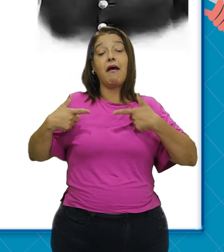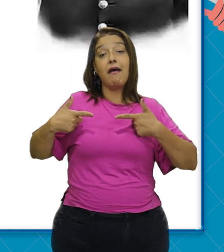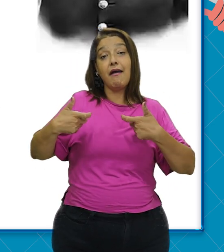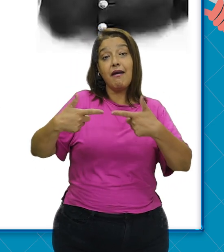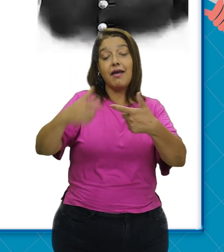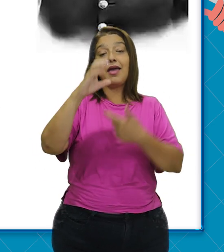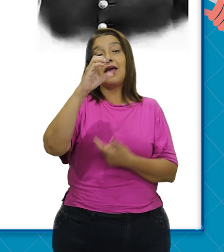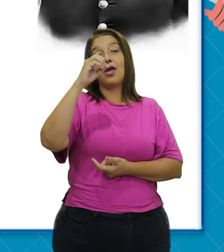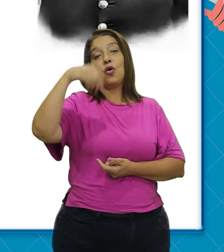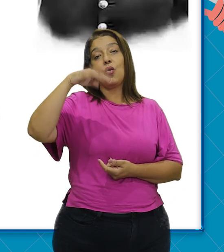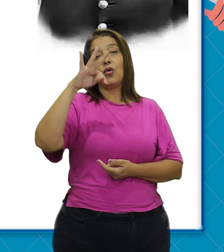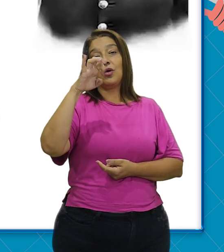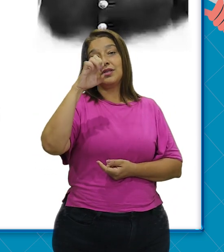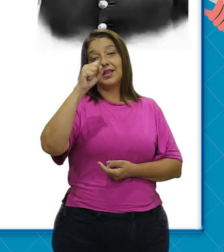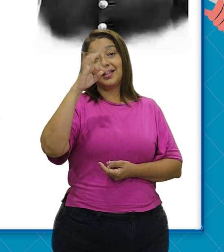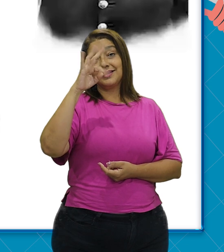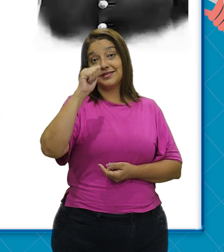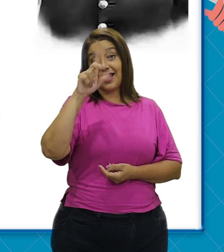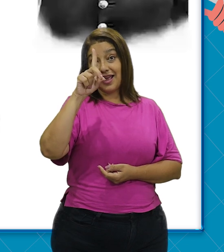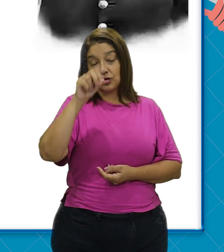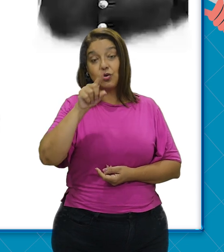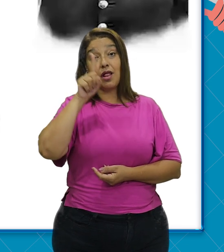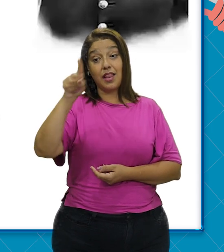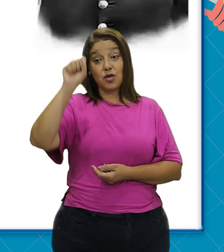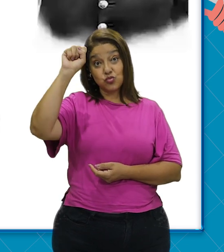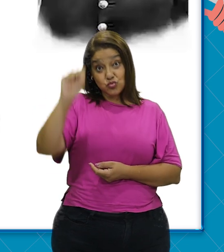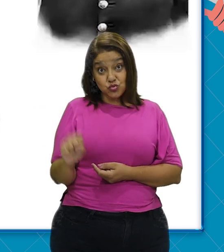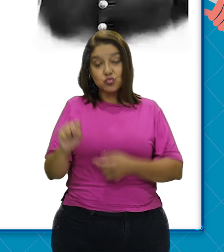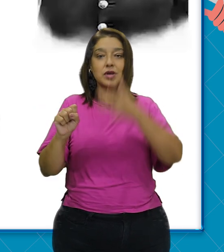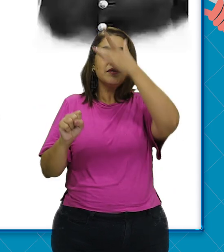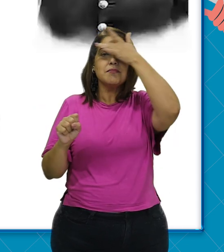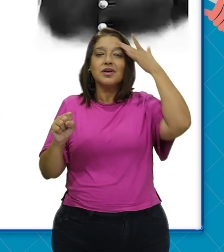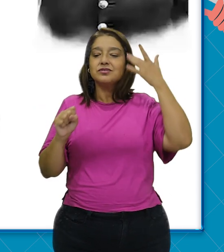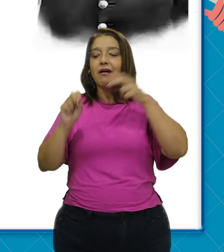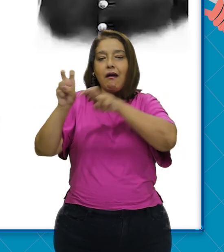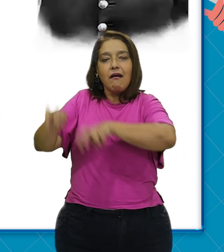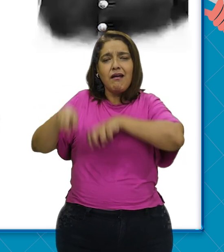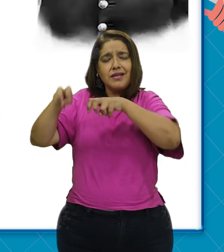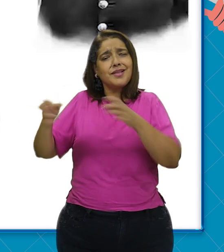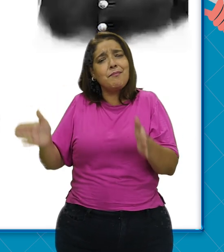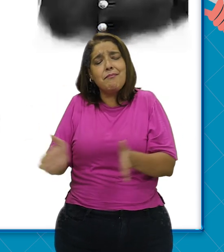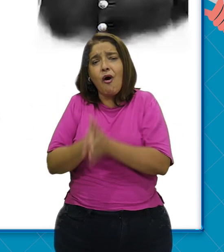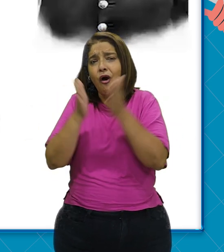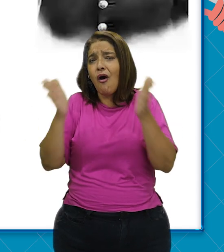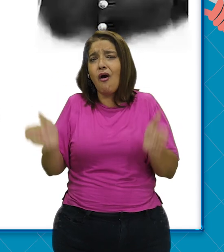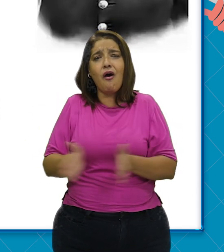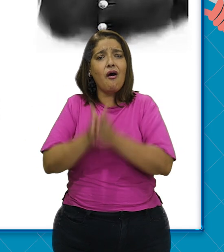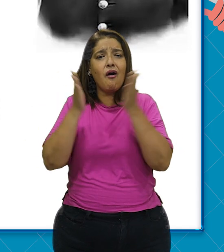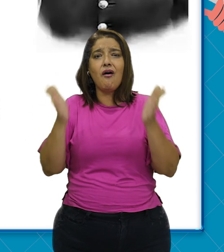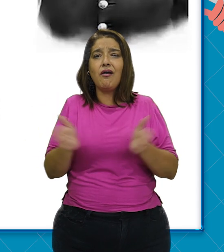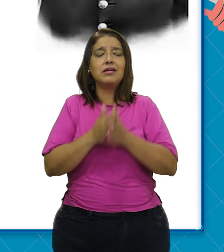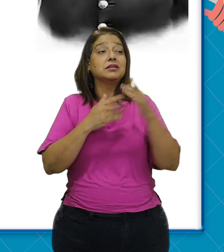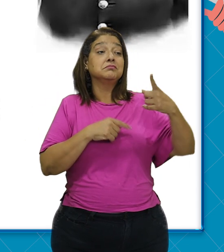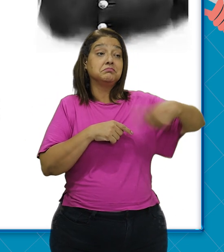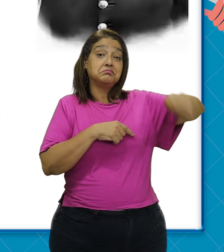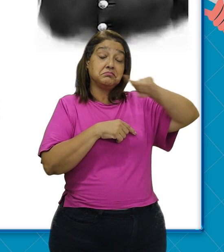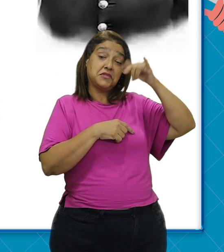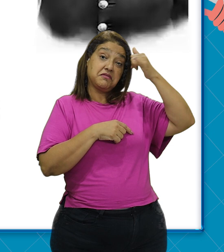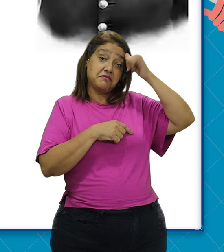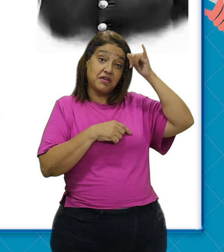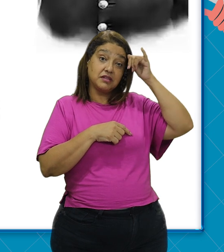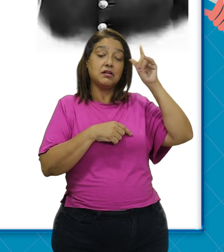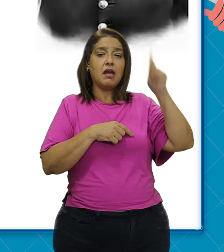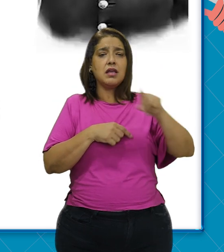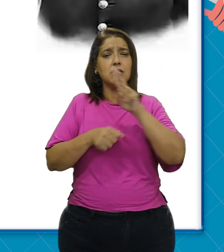menos assim. No sul, existiam sertanejos muito pobres. Viviam sob a opressão dos grandes fazendeiros e da Brasil